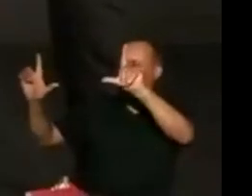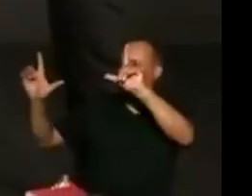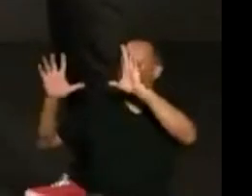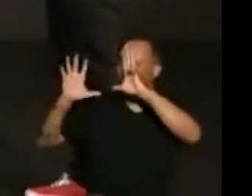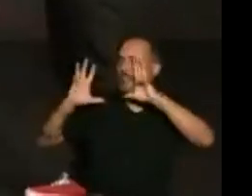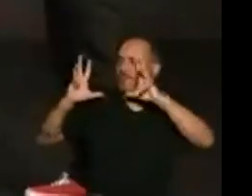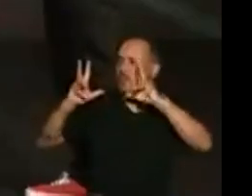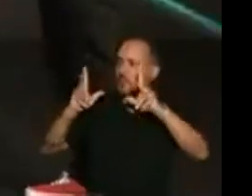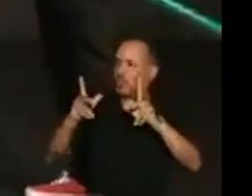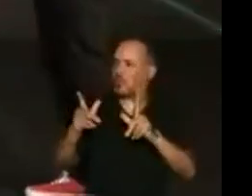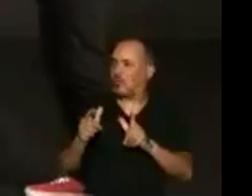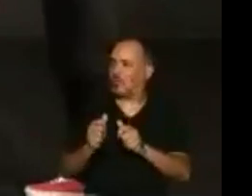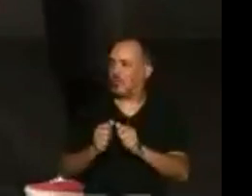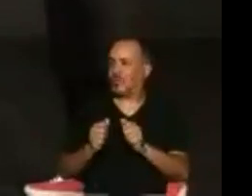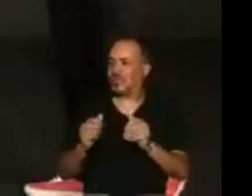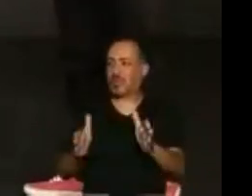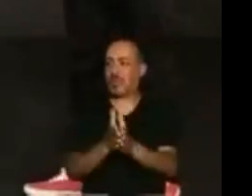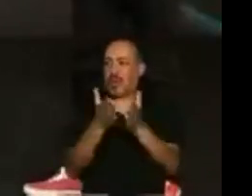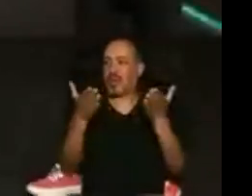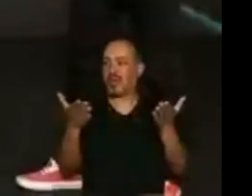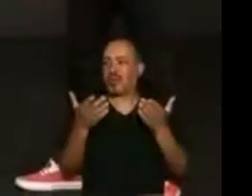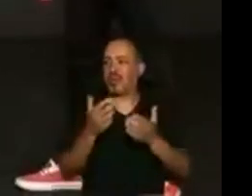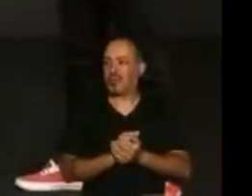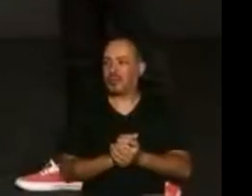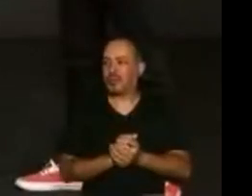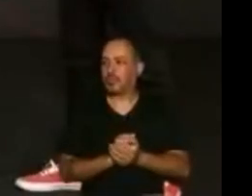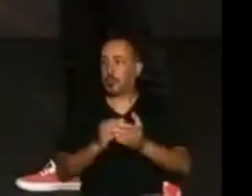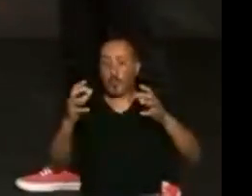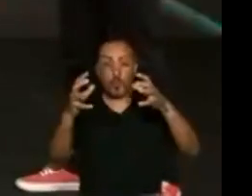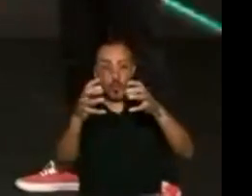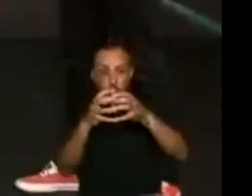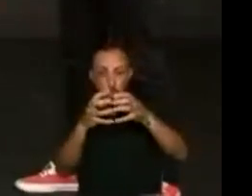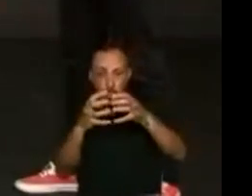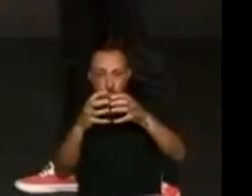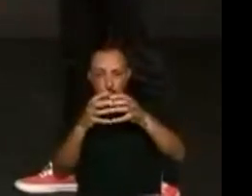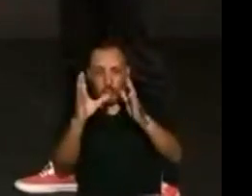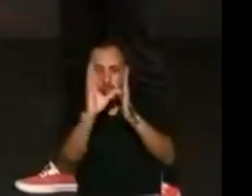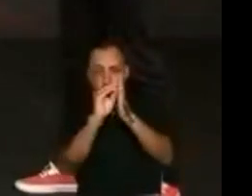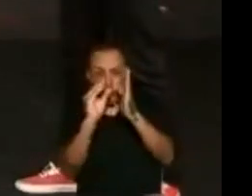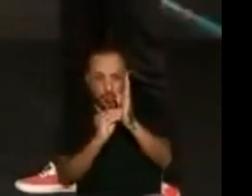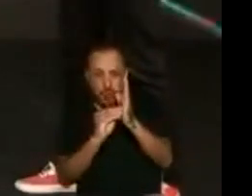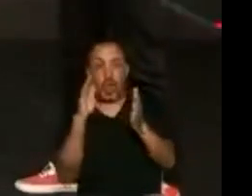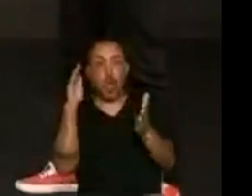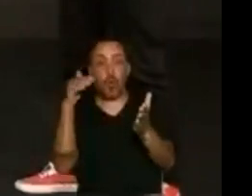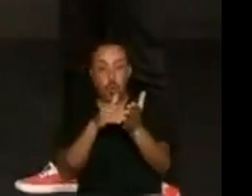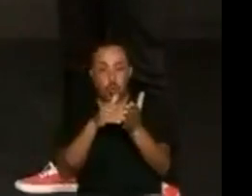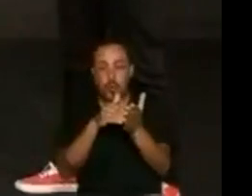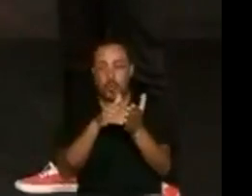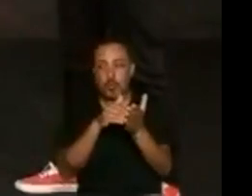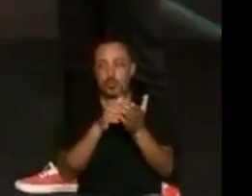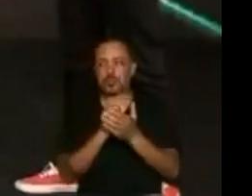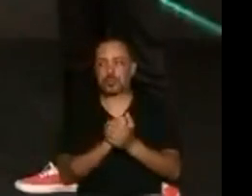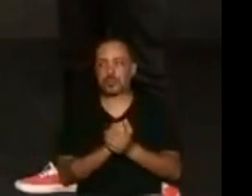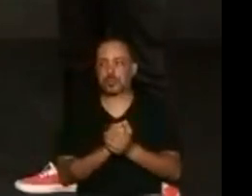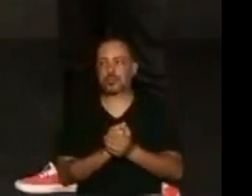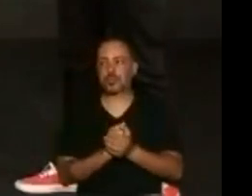Maravilhoso. Olha que grande animação. Último bloco de conteúdo, hein, gente? Guardaram todo o gás que estava preciso para o evento inteiro,